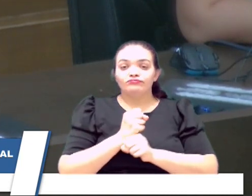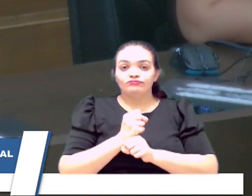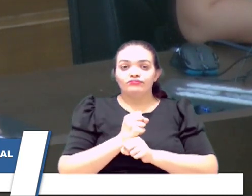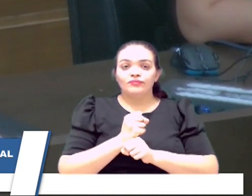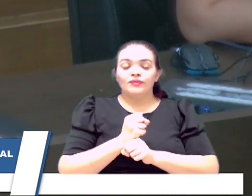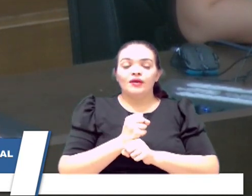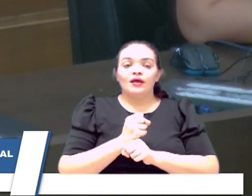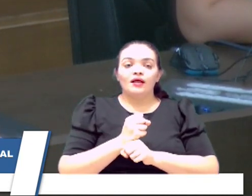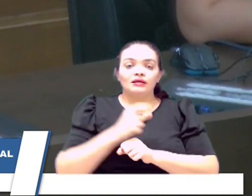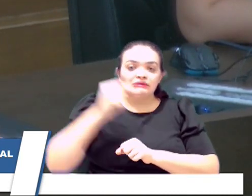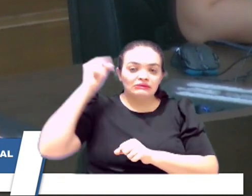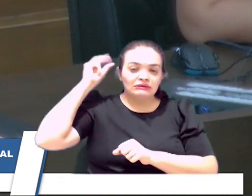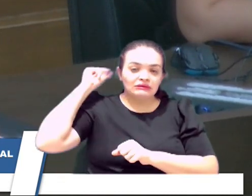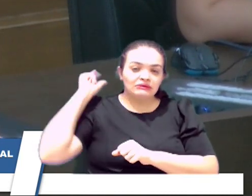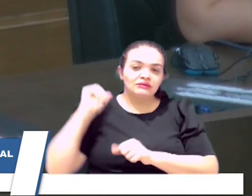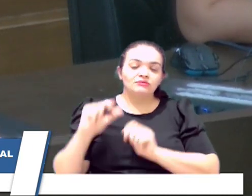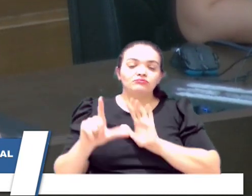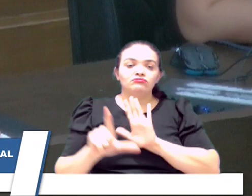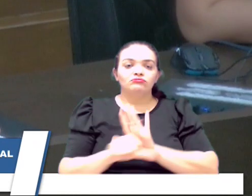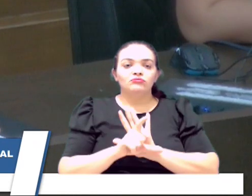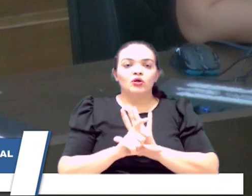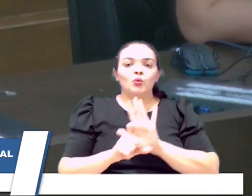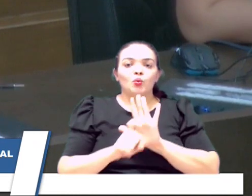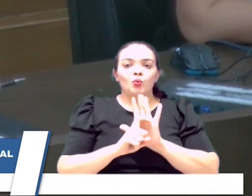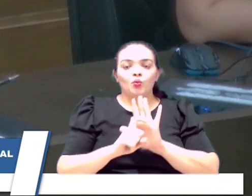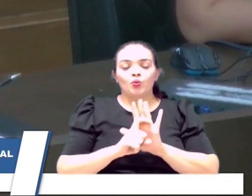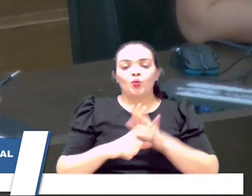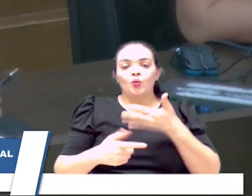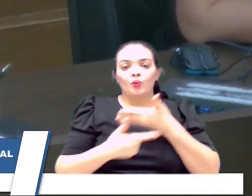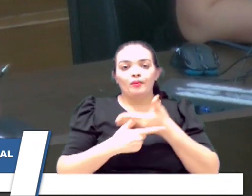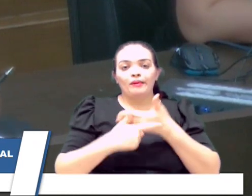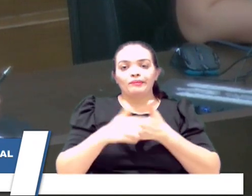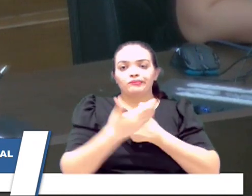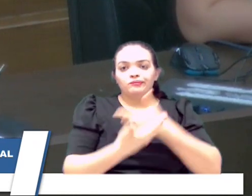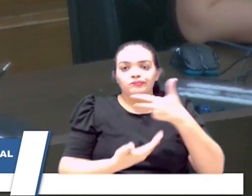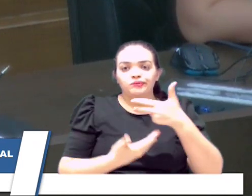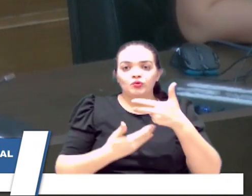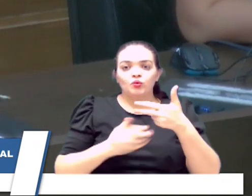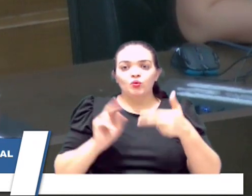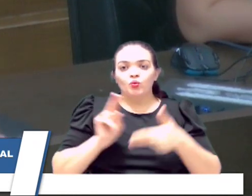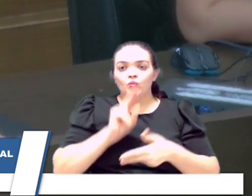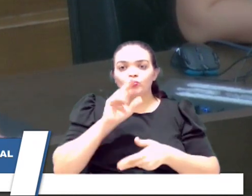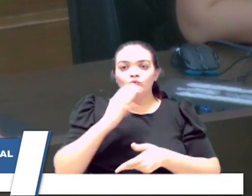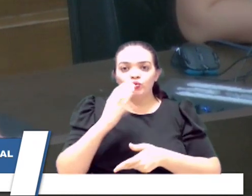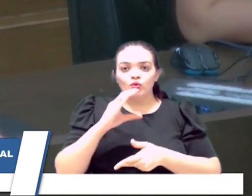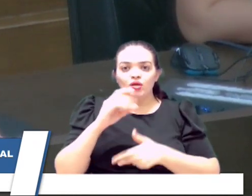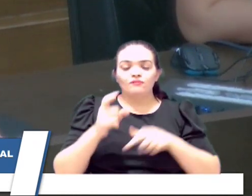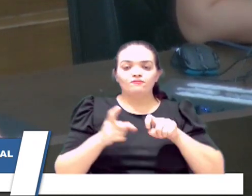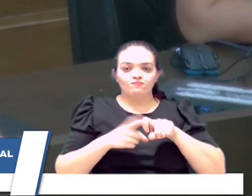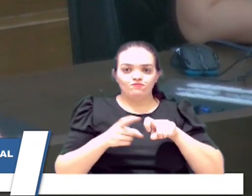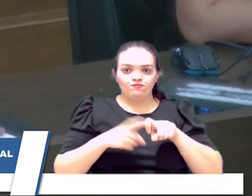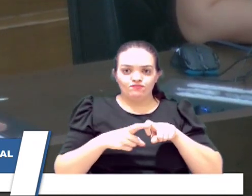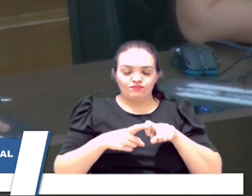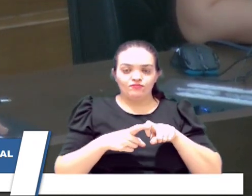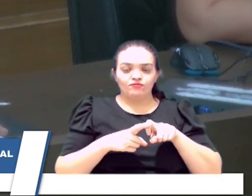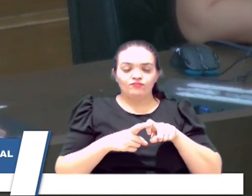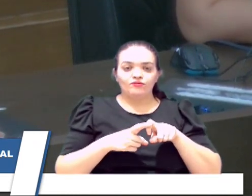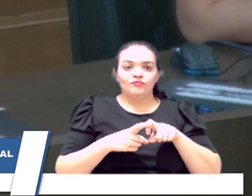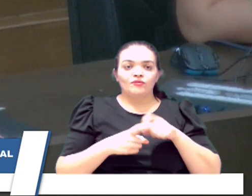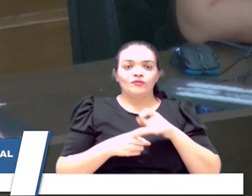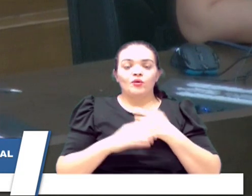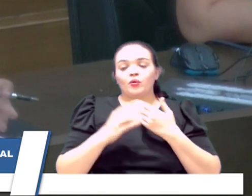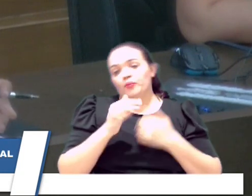já previa lá o dever do Estado de regulamentar o uso científico e medicinal de plantas como a